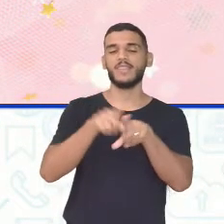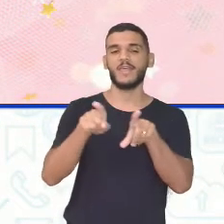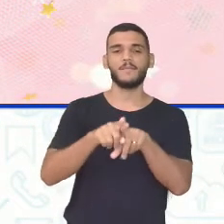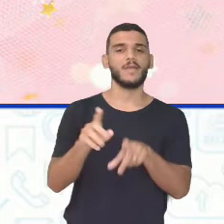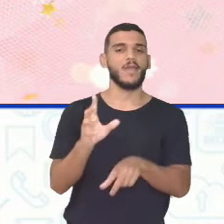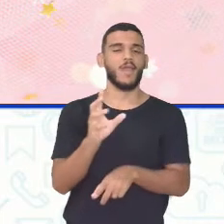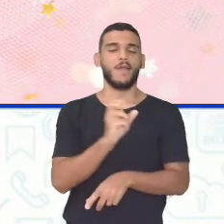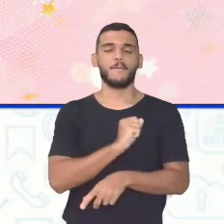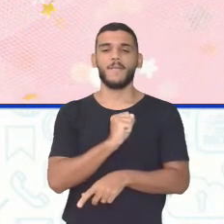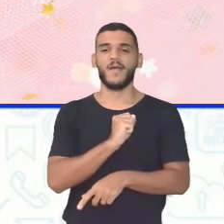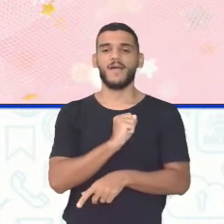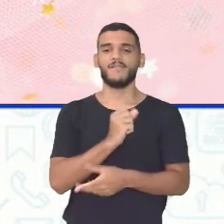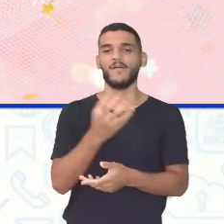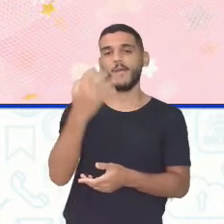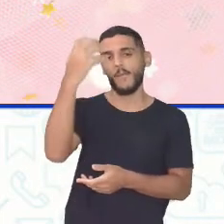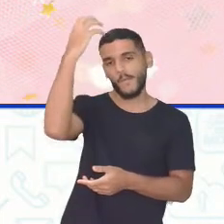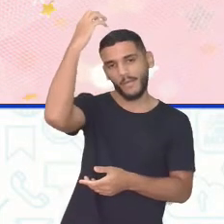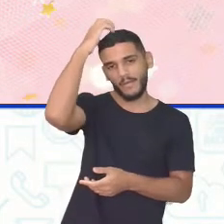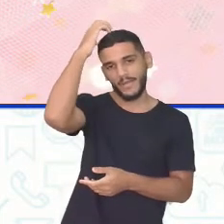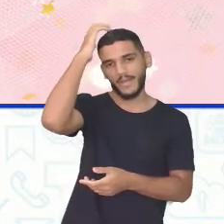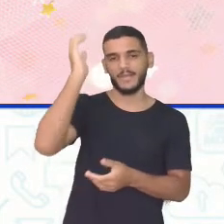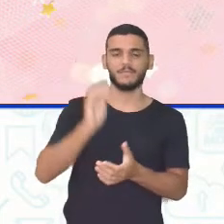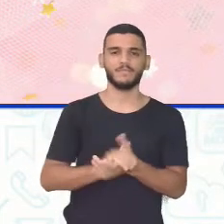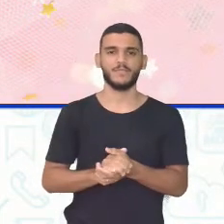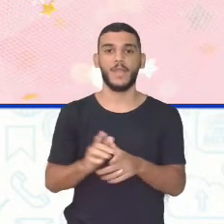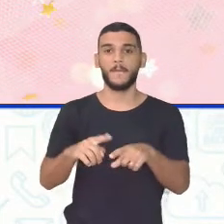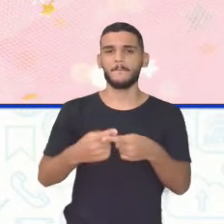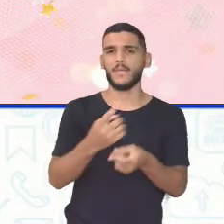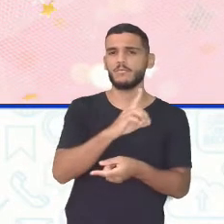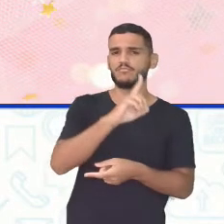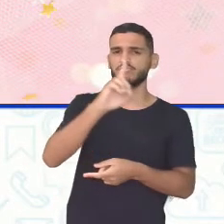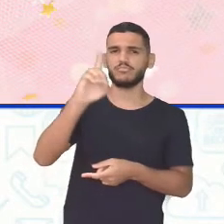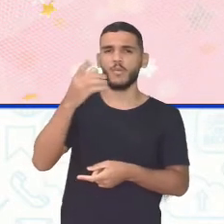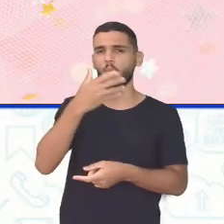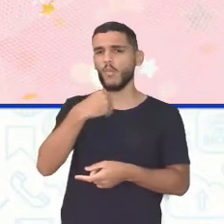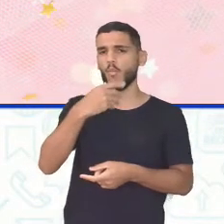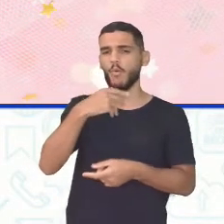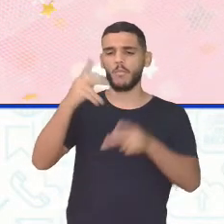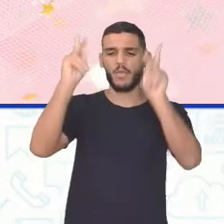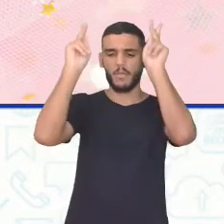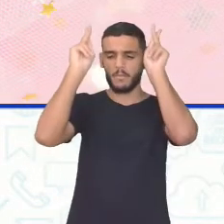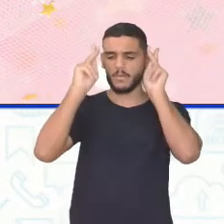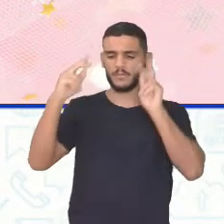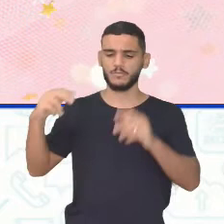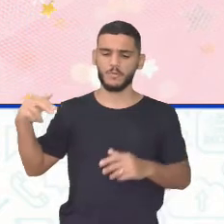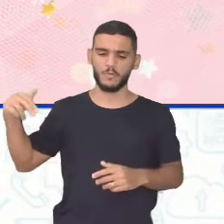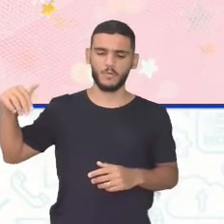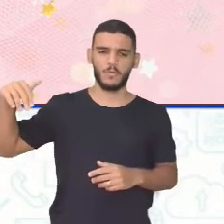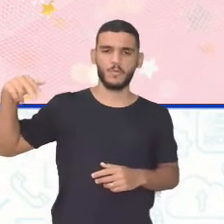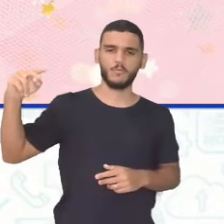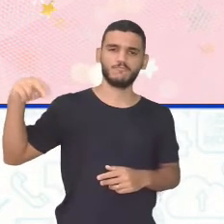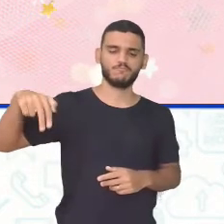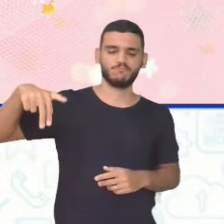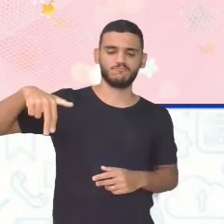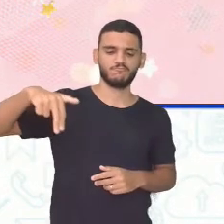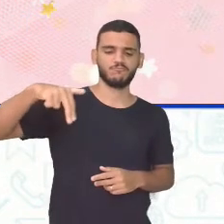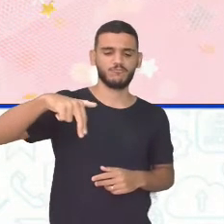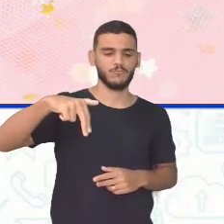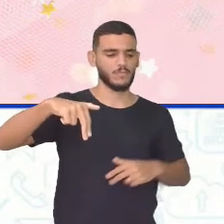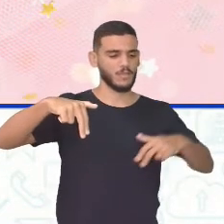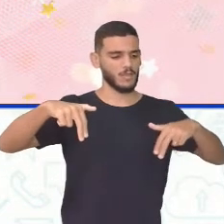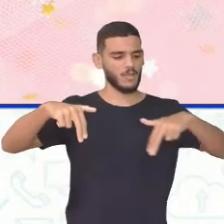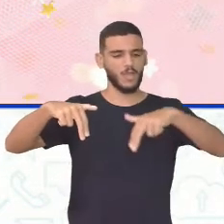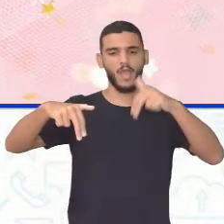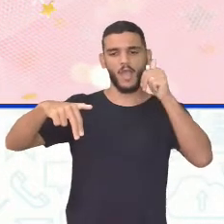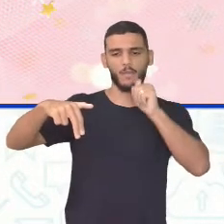qualquer outro. Até o dia em que chegou o príncipe. Aí ela gostou do príncipe mais do que de qualquer outro. Eu amo